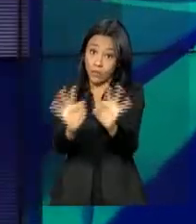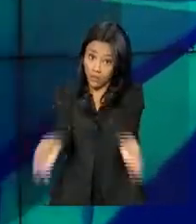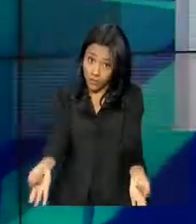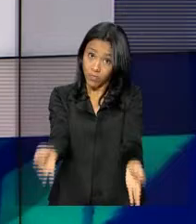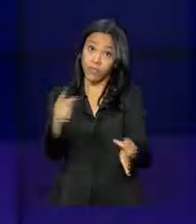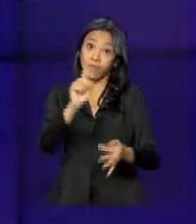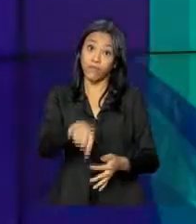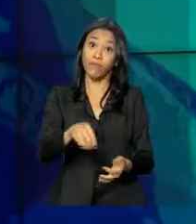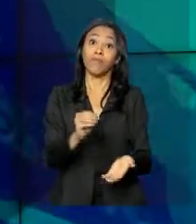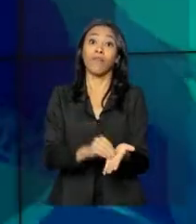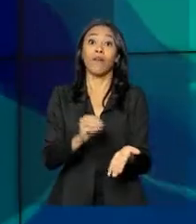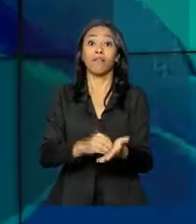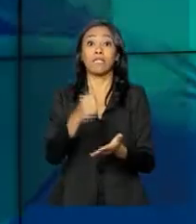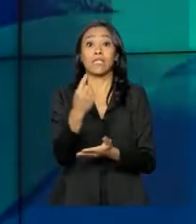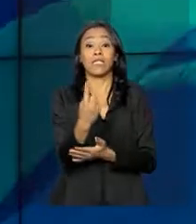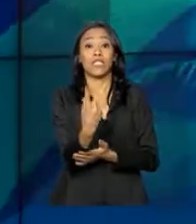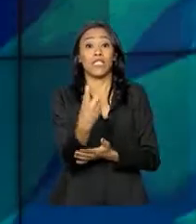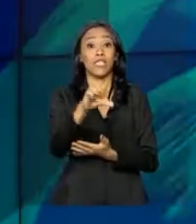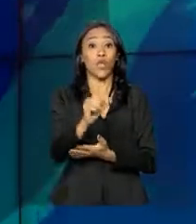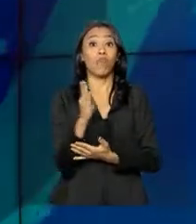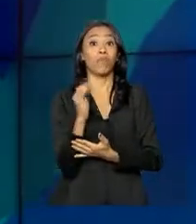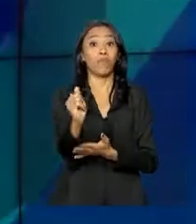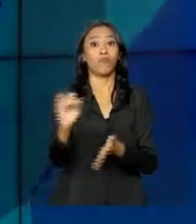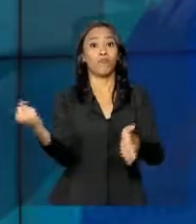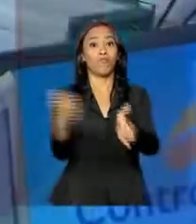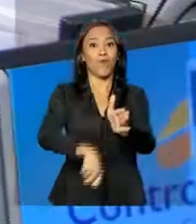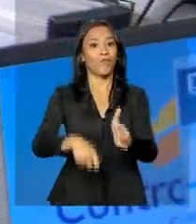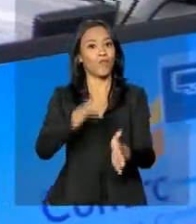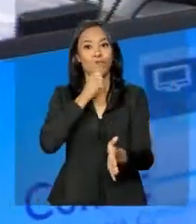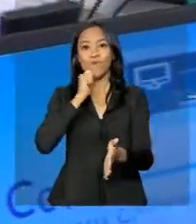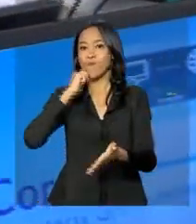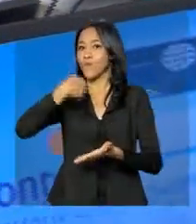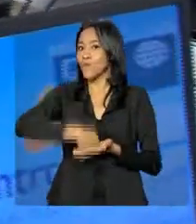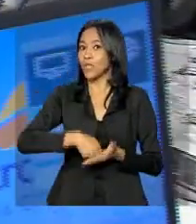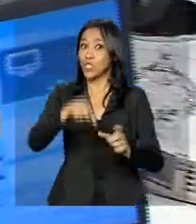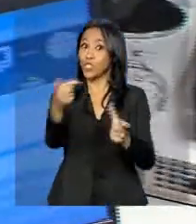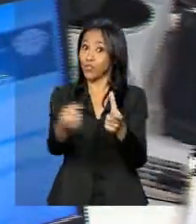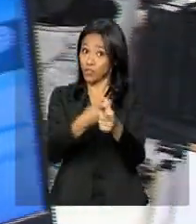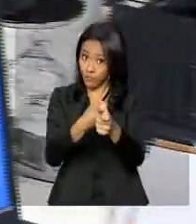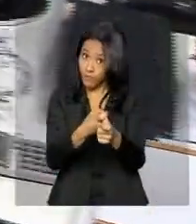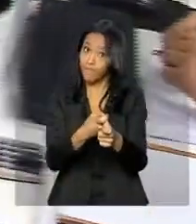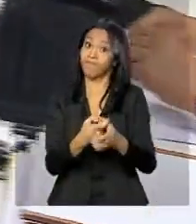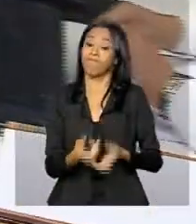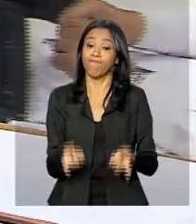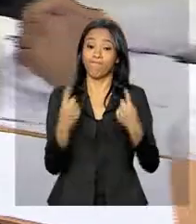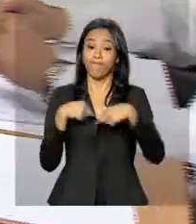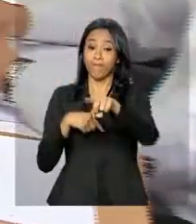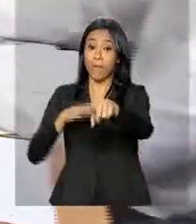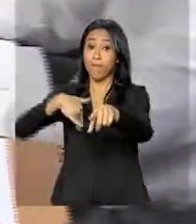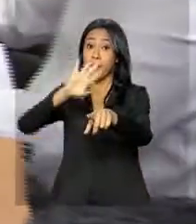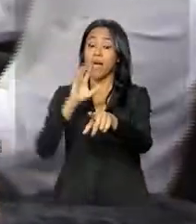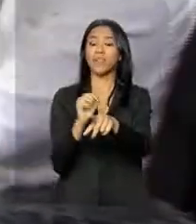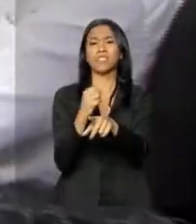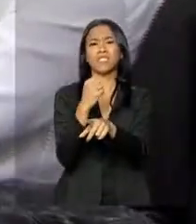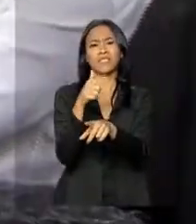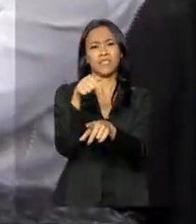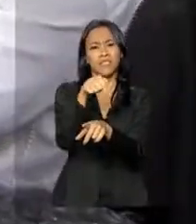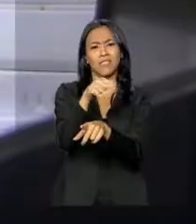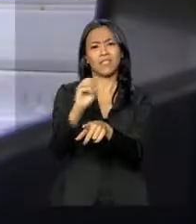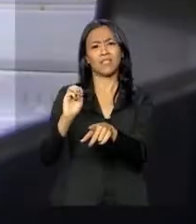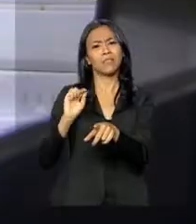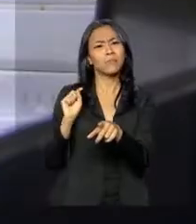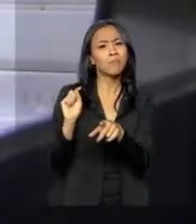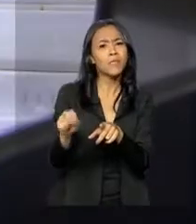de 19 bilhões de reais em impostos. No total, mais de 700 mil responsáveis